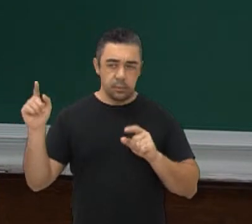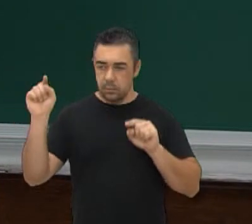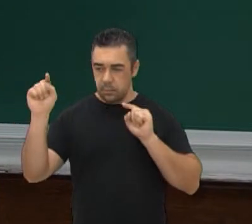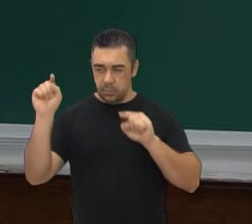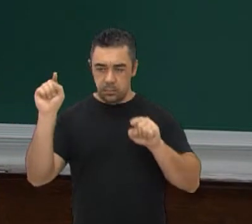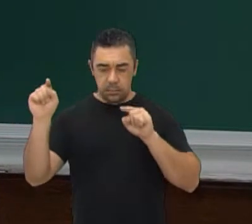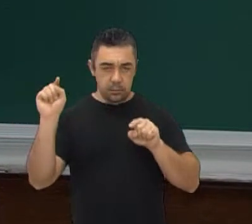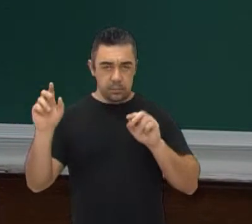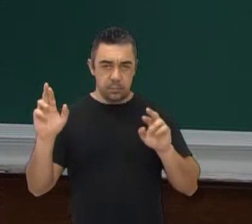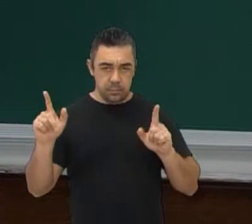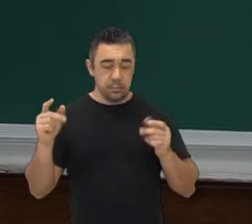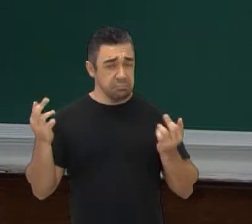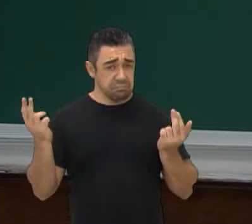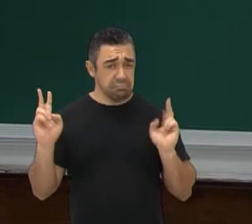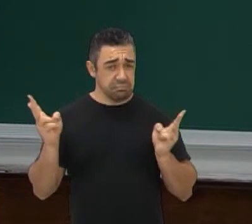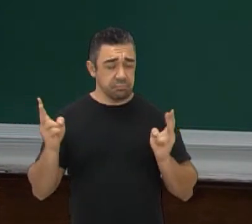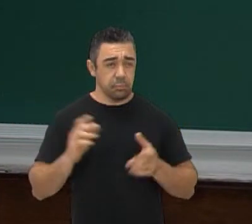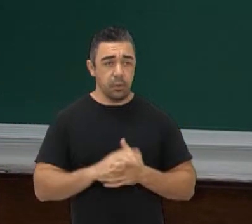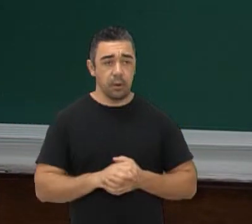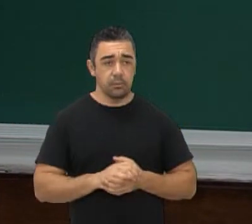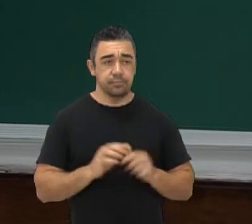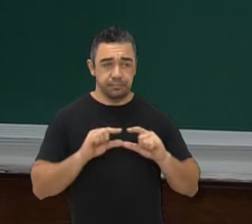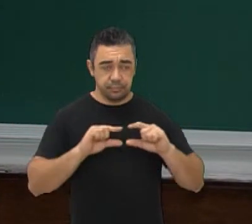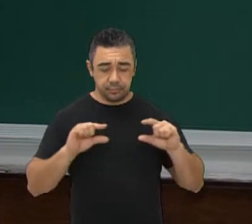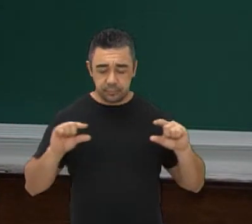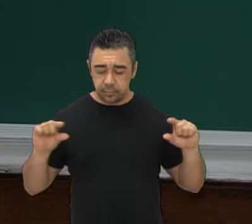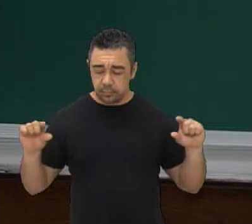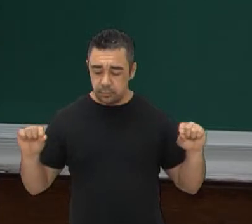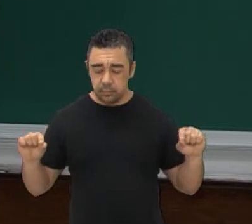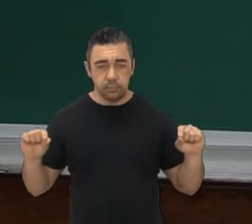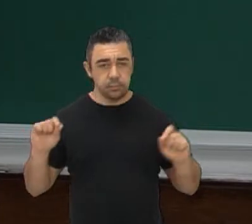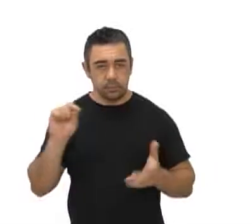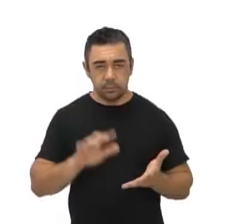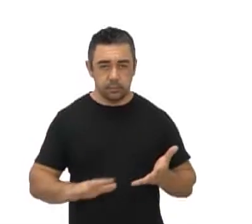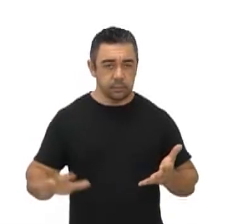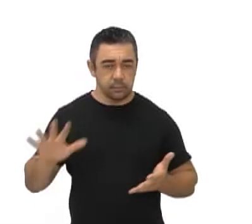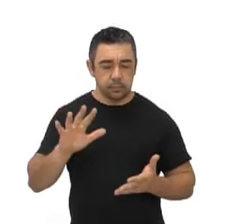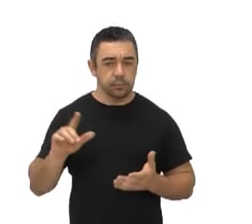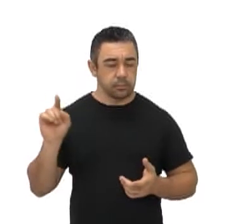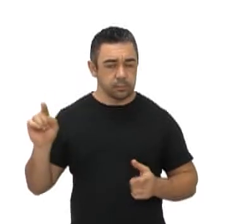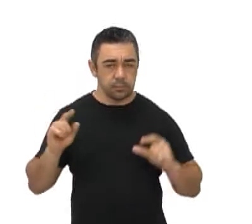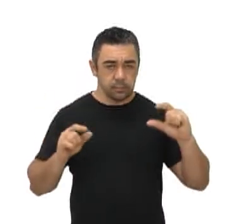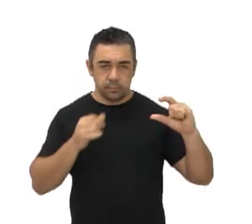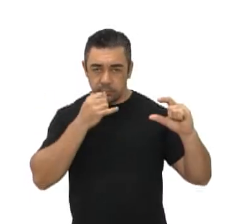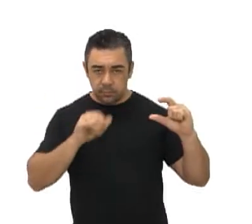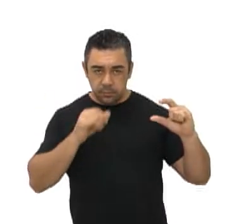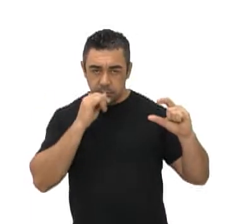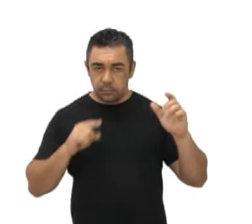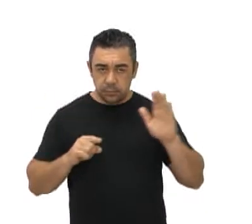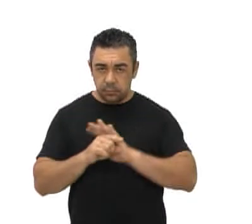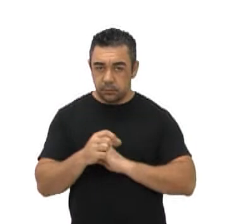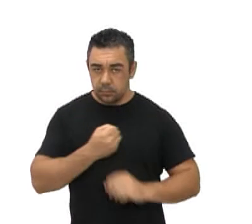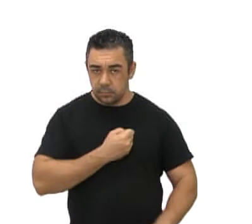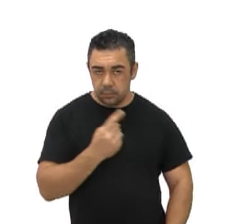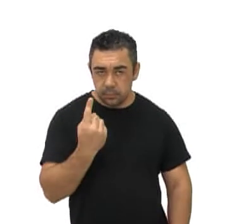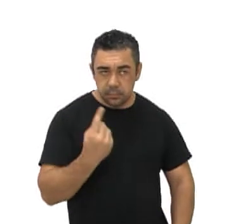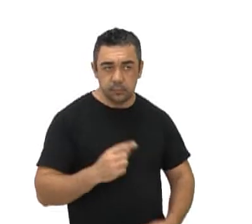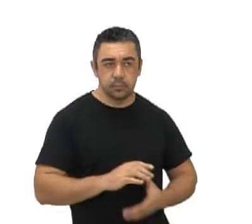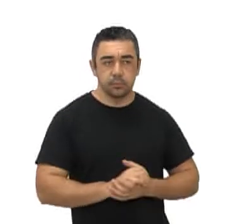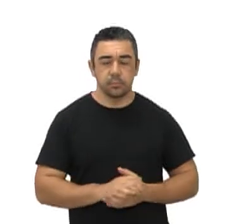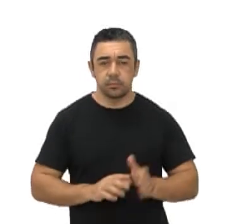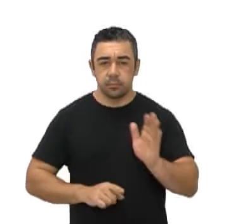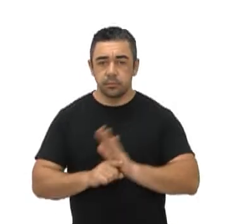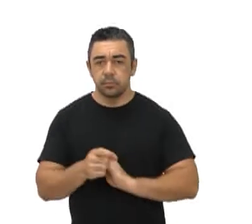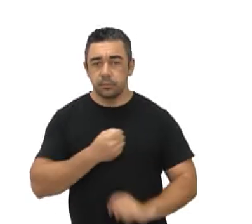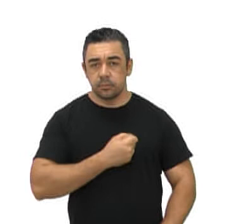diferentes, nas mesmas quantidades, e aí a gente escreve essa reação global, então, para a pilha da questão 1. Ok? Na